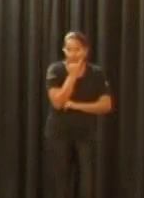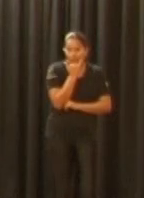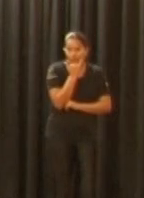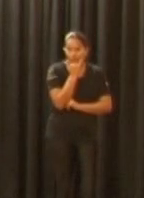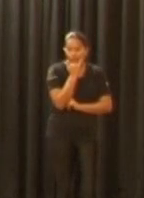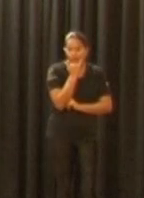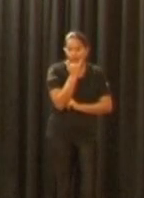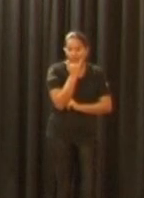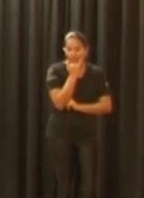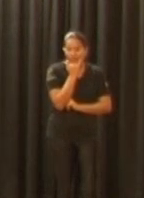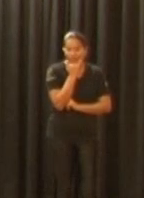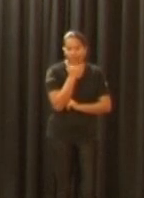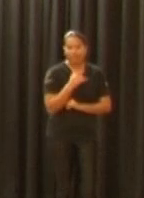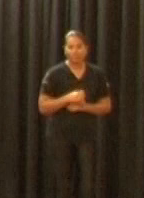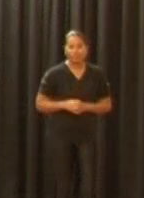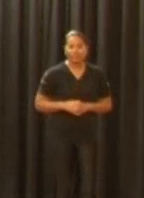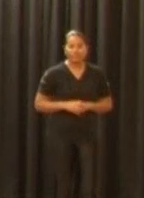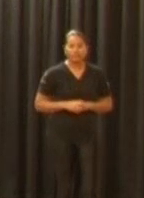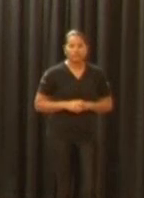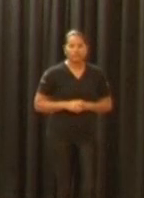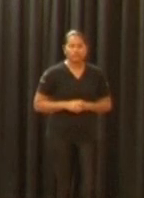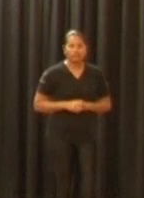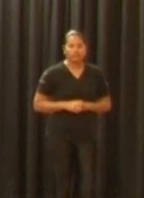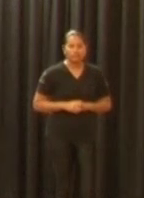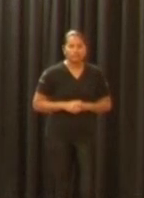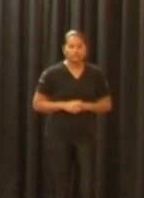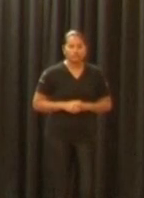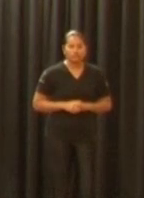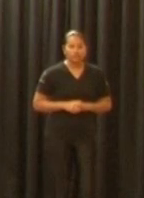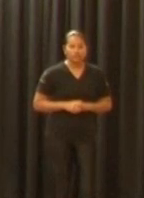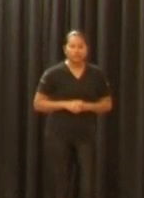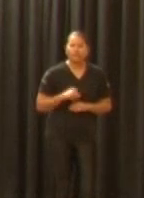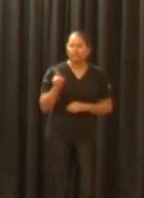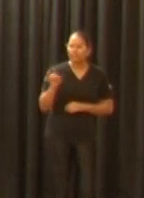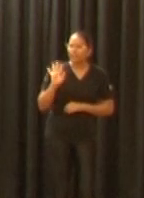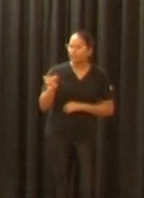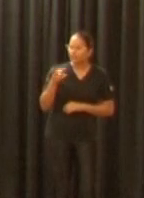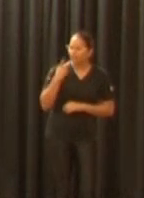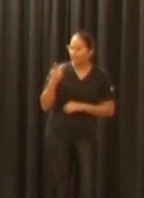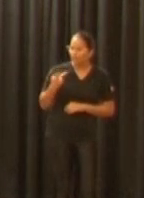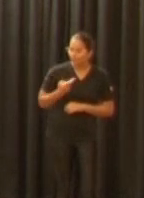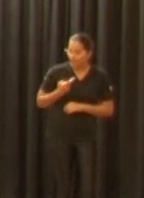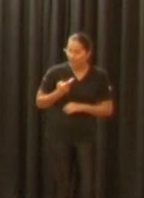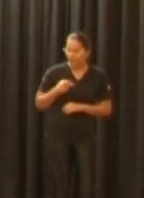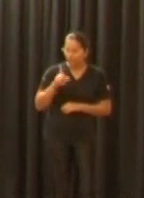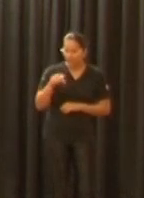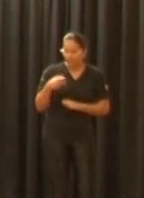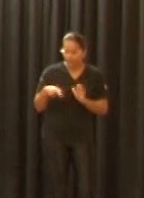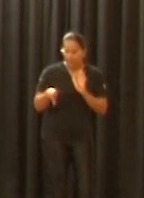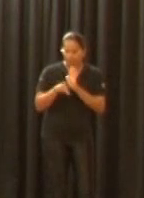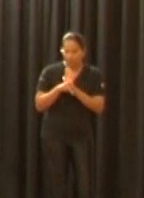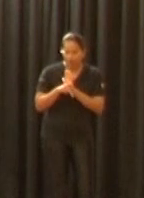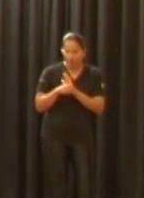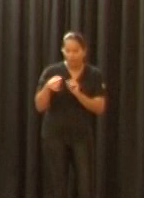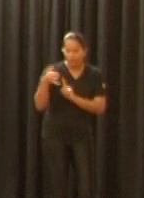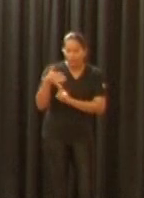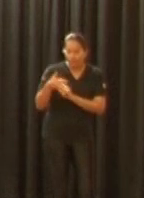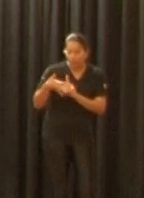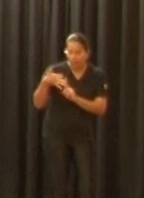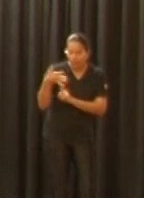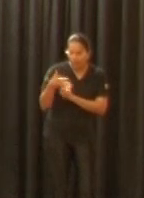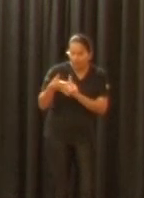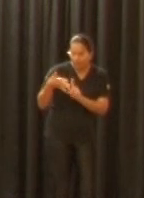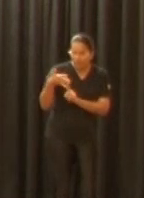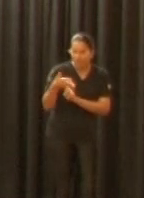está pensando em Aleijar, porque choca mesmo, como ela falou. É que o conhecimento sempre foi uma palavra que remexia a